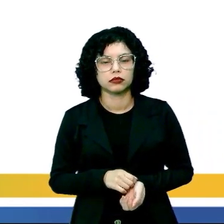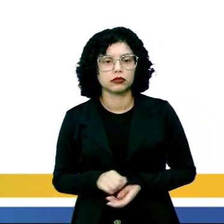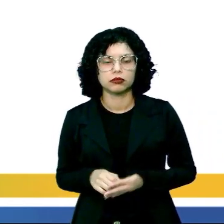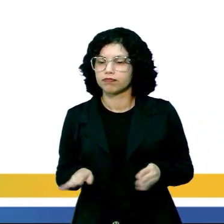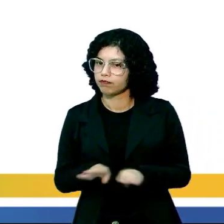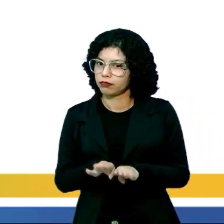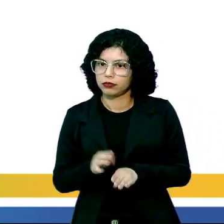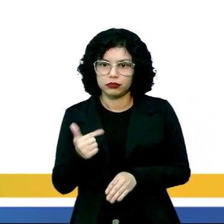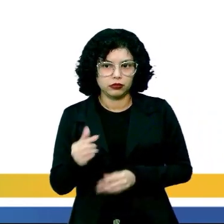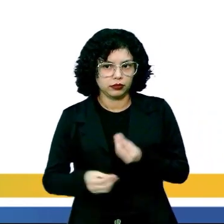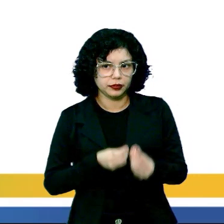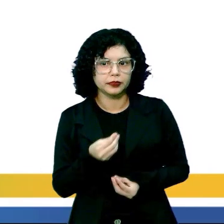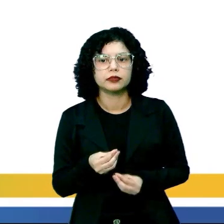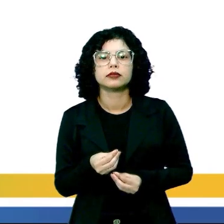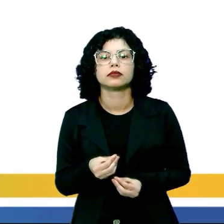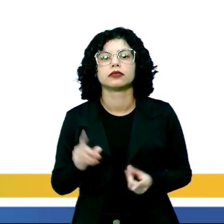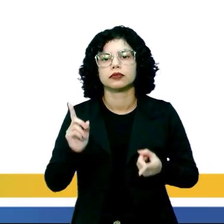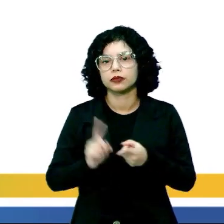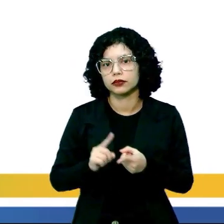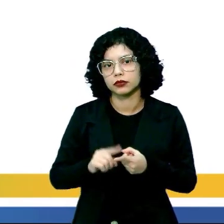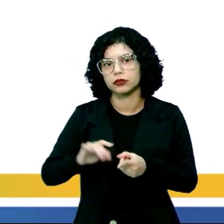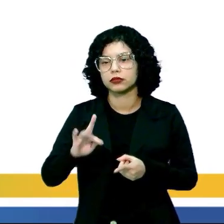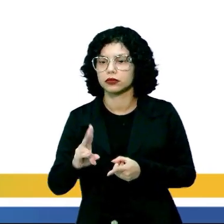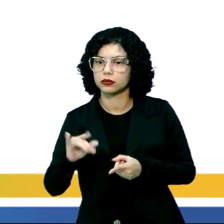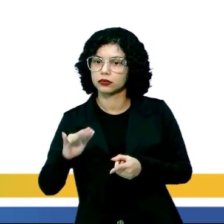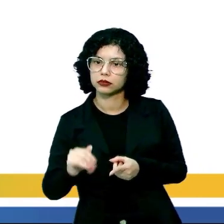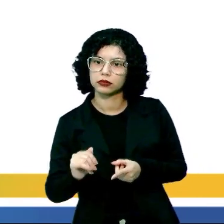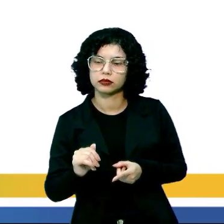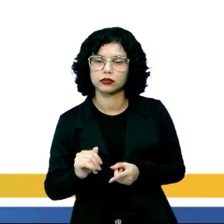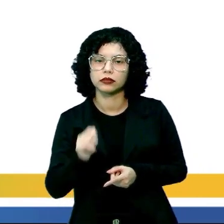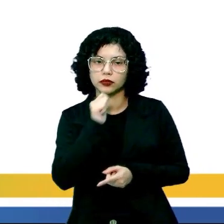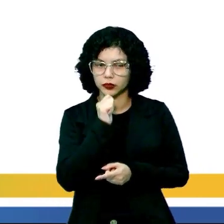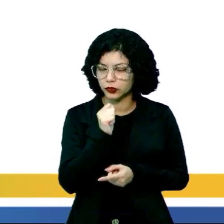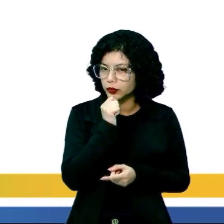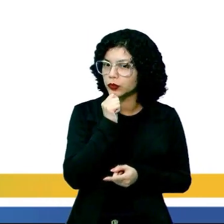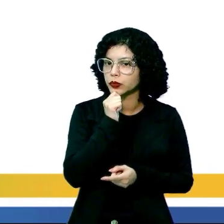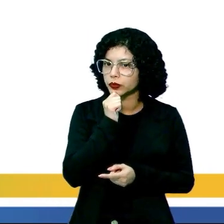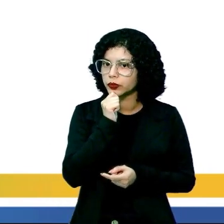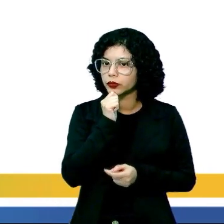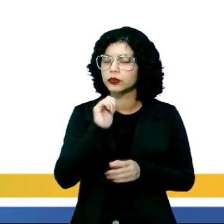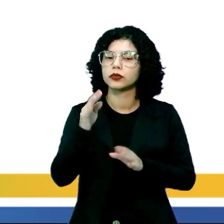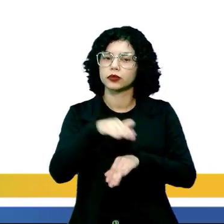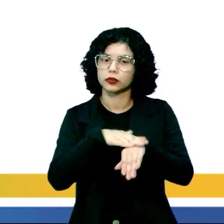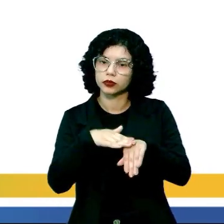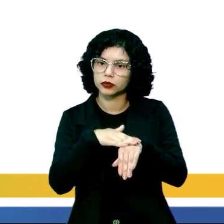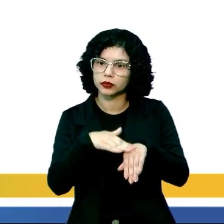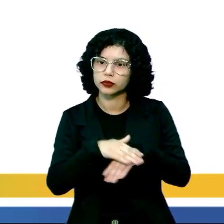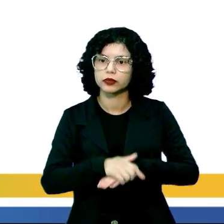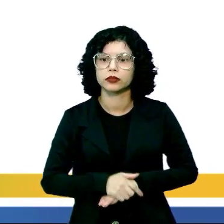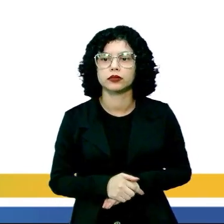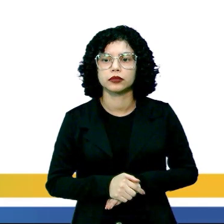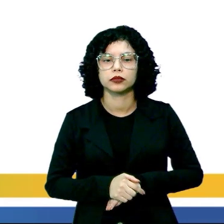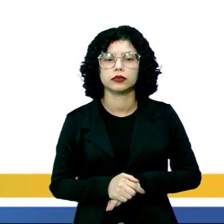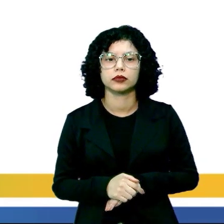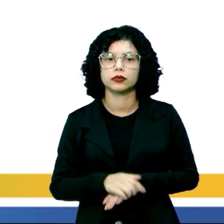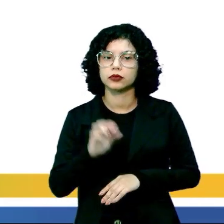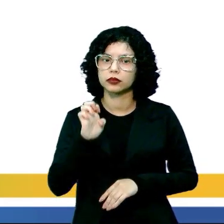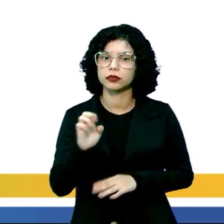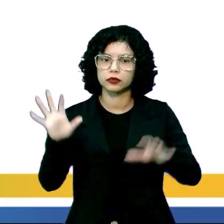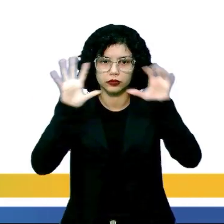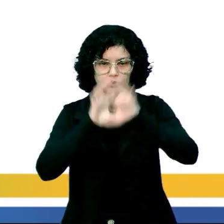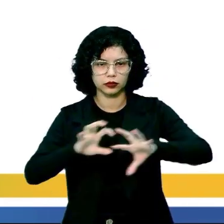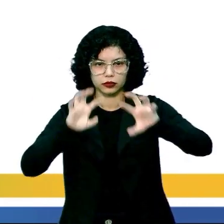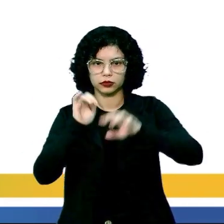Também não tem como ser, né? Porque as coronárias, elas não irrigam aí, né, os tecidos. E a alternativa E,